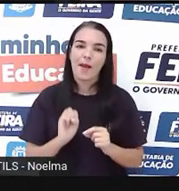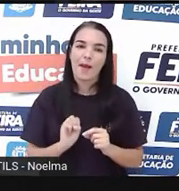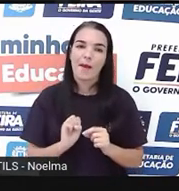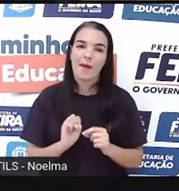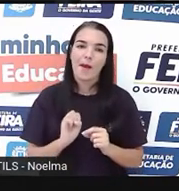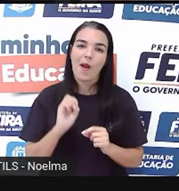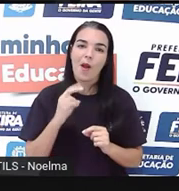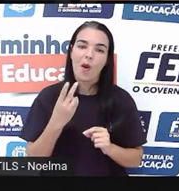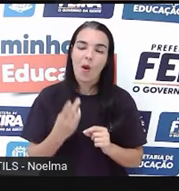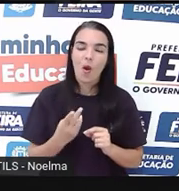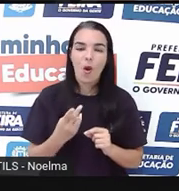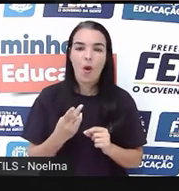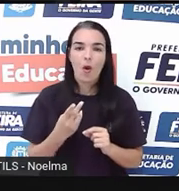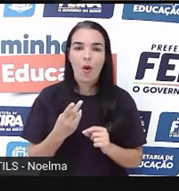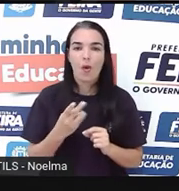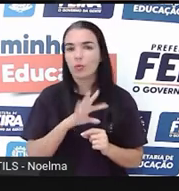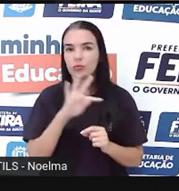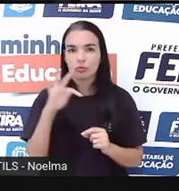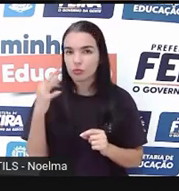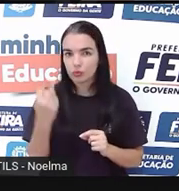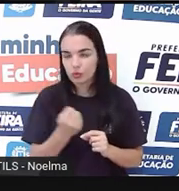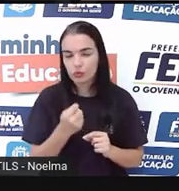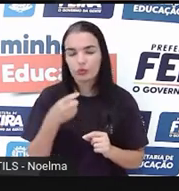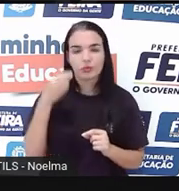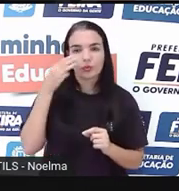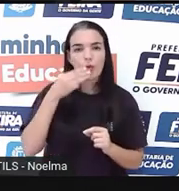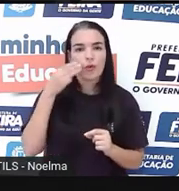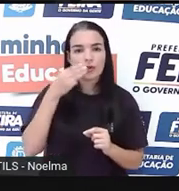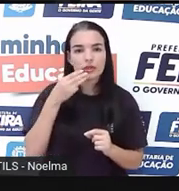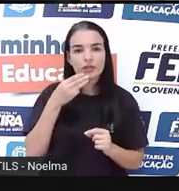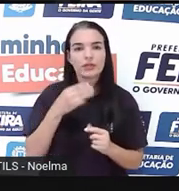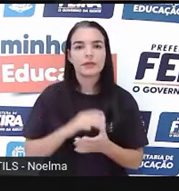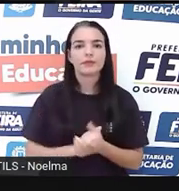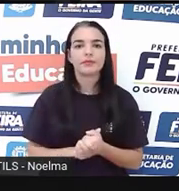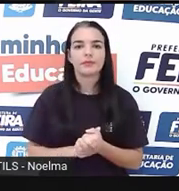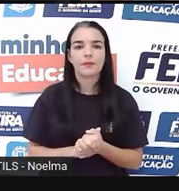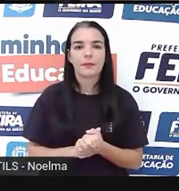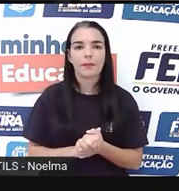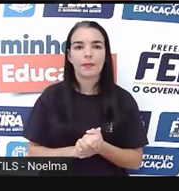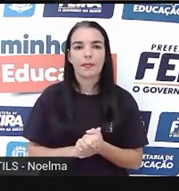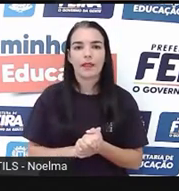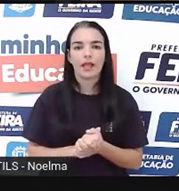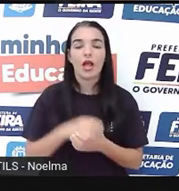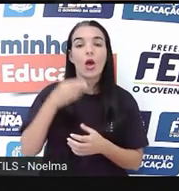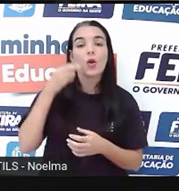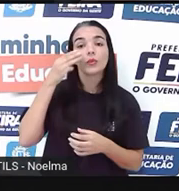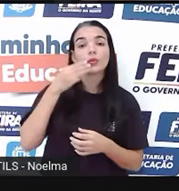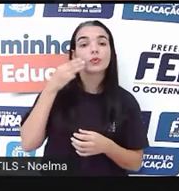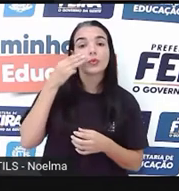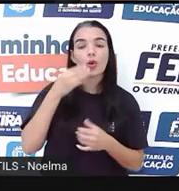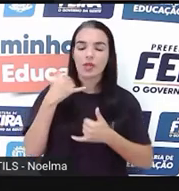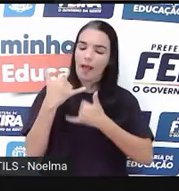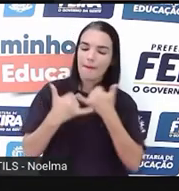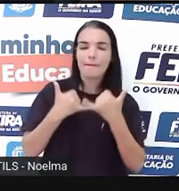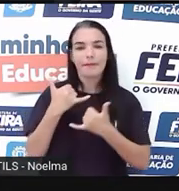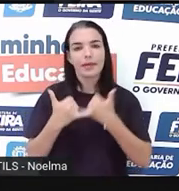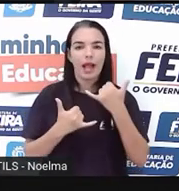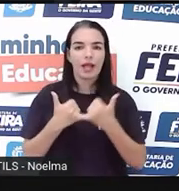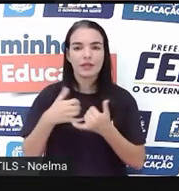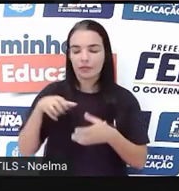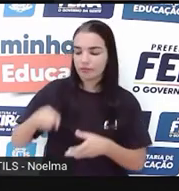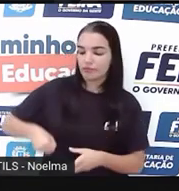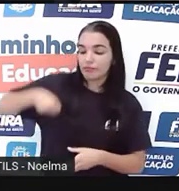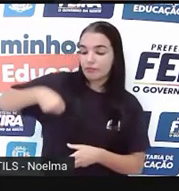em inglês doces, de um modo geral, sweets or candies. Então, as crianças saem com as suas